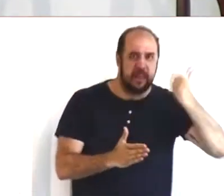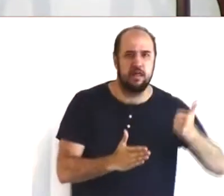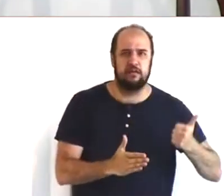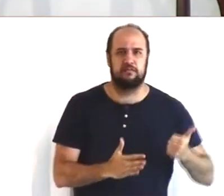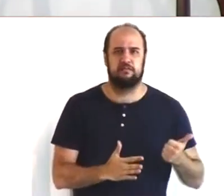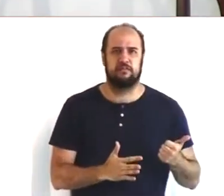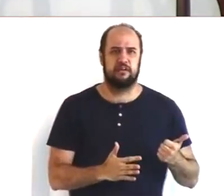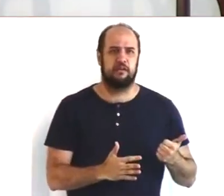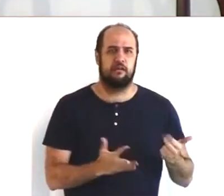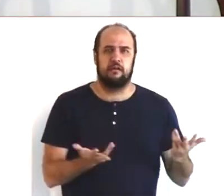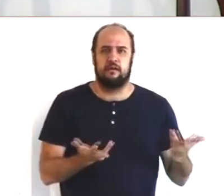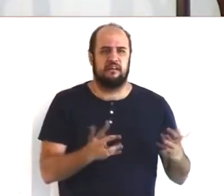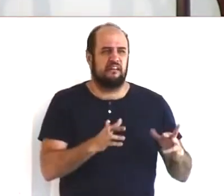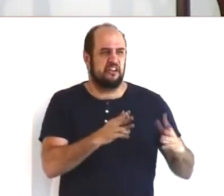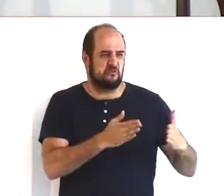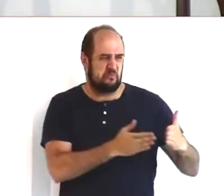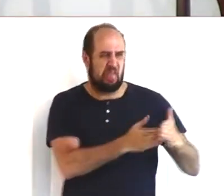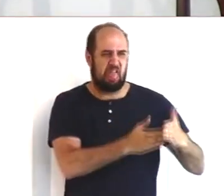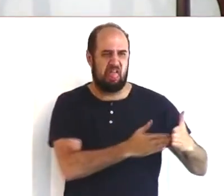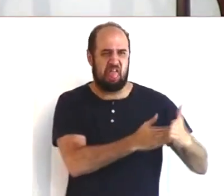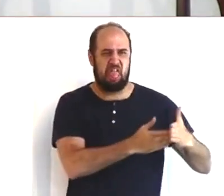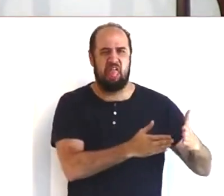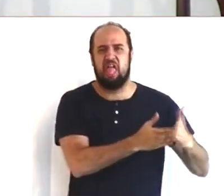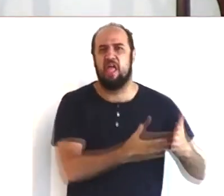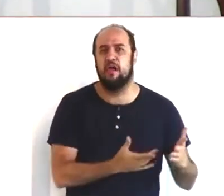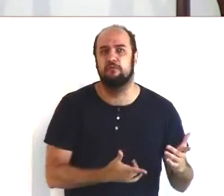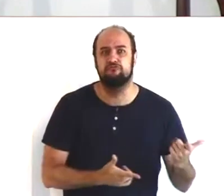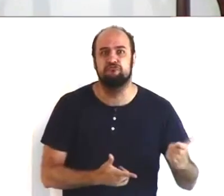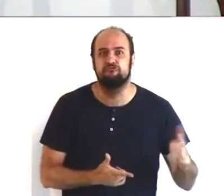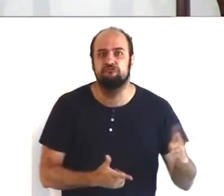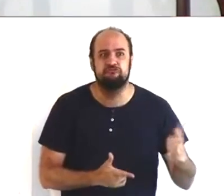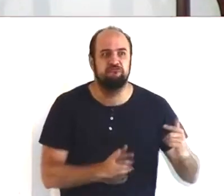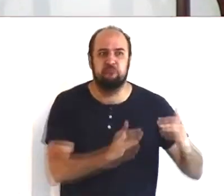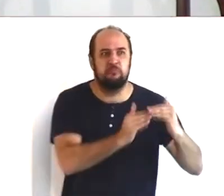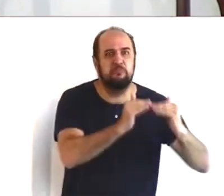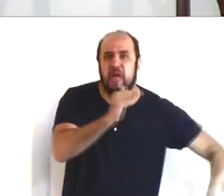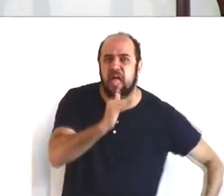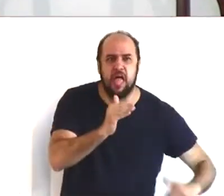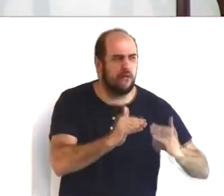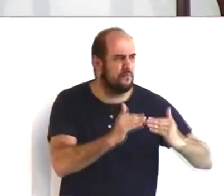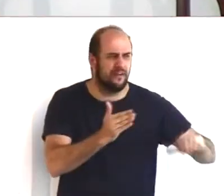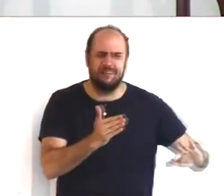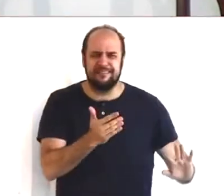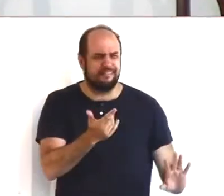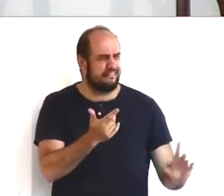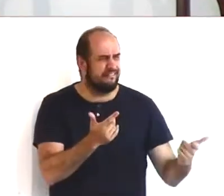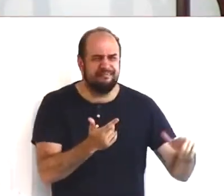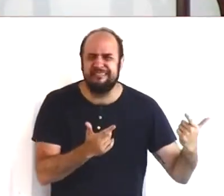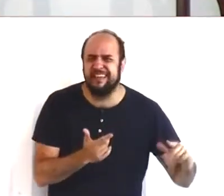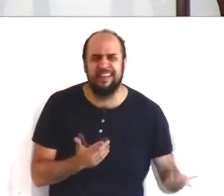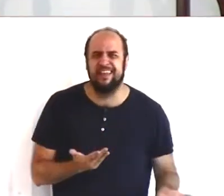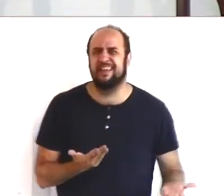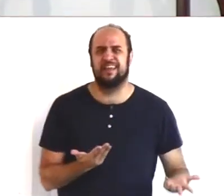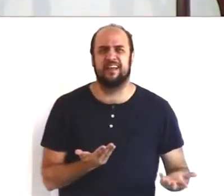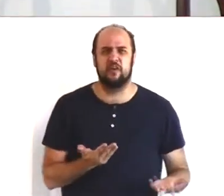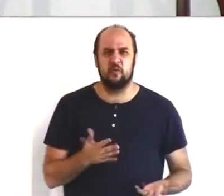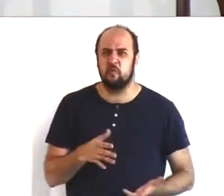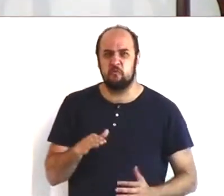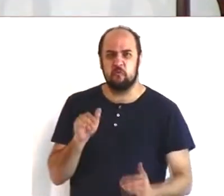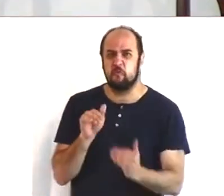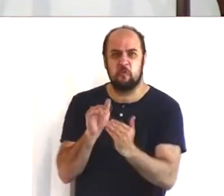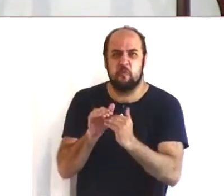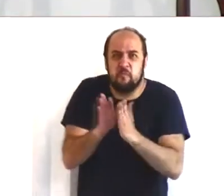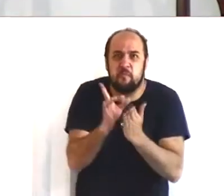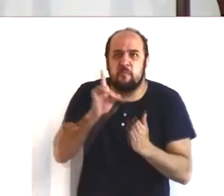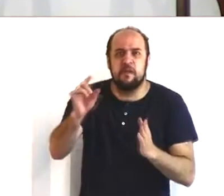puxado, é cristianismo travado, porque não tem nada a ver com qualquer coisa ou força que não seja a do